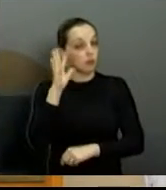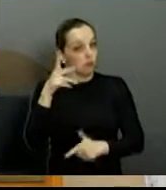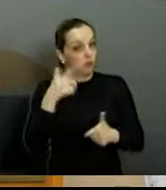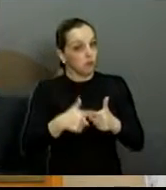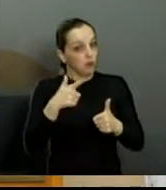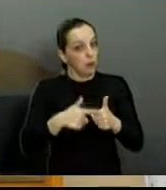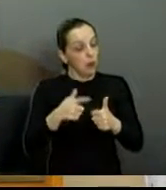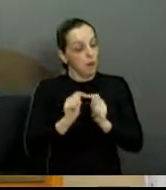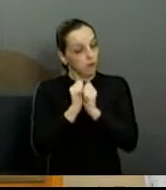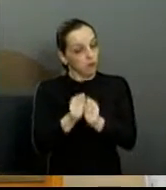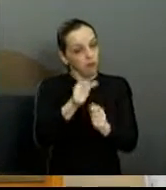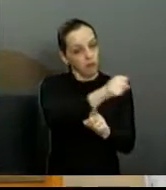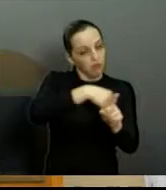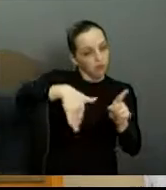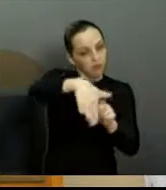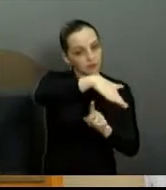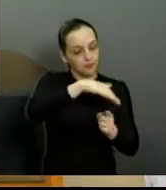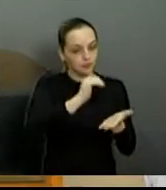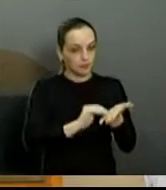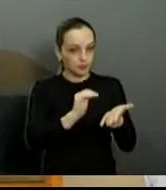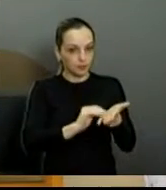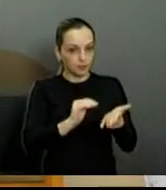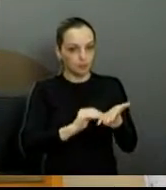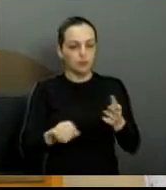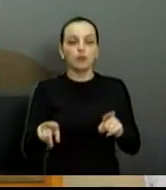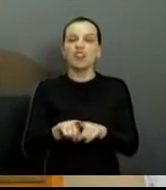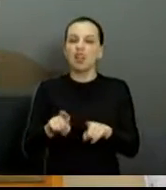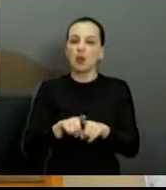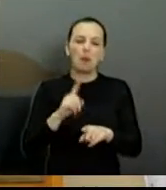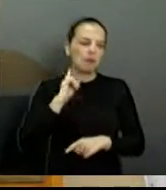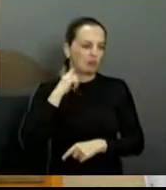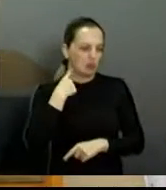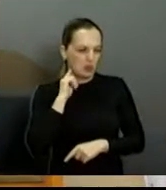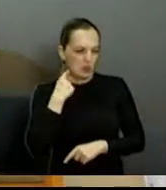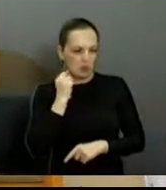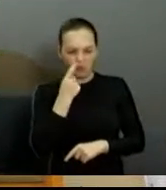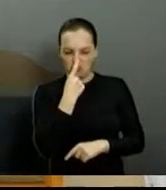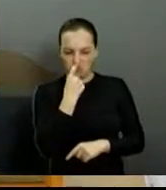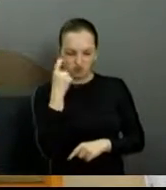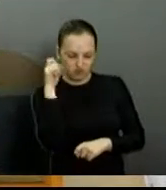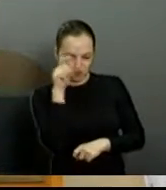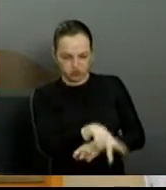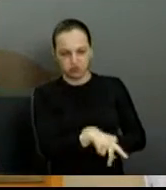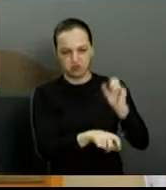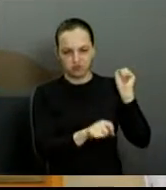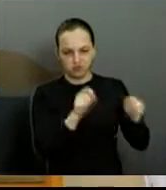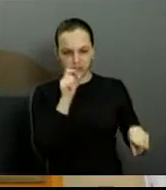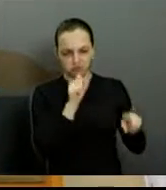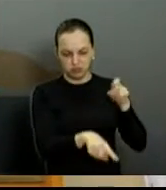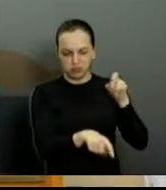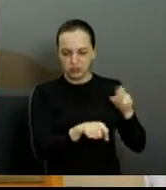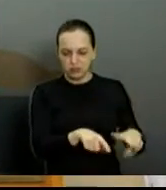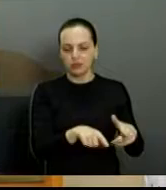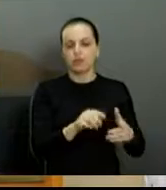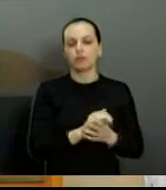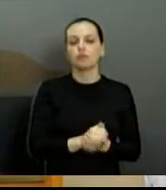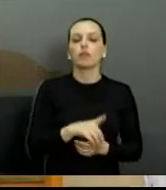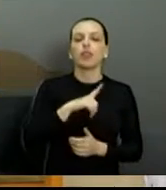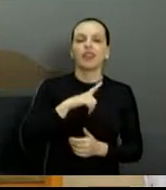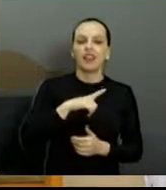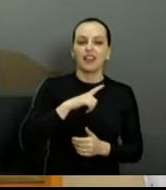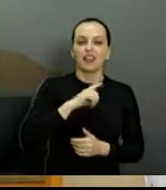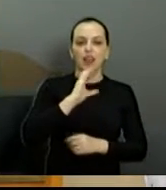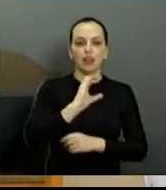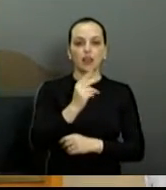com o social também é muita sujeira que que é isso aí tem um chafariz desativado não sei o que ele vai fazer já falou até